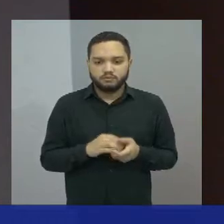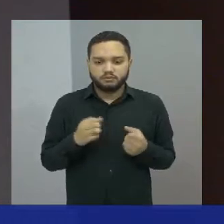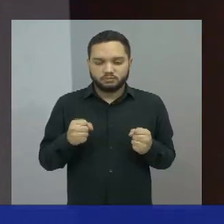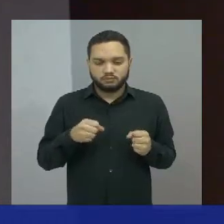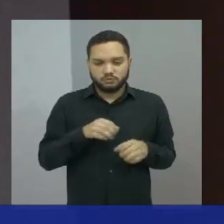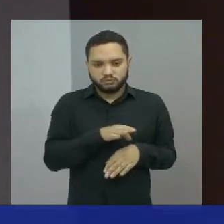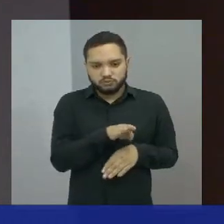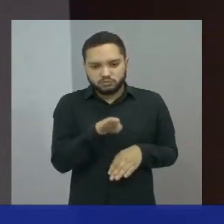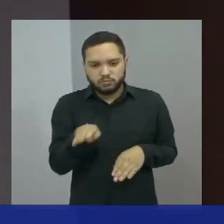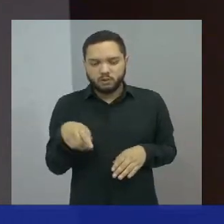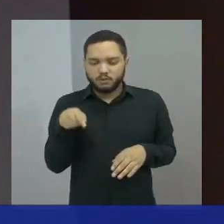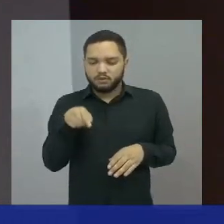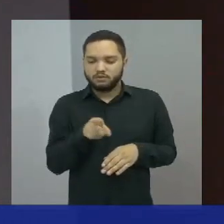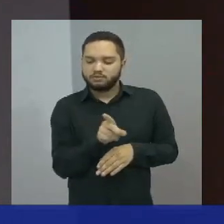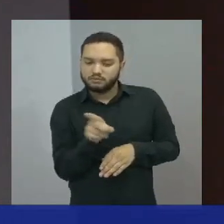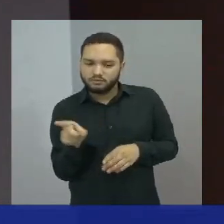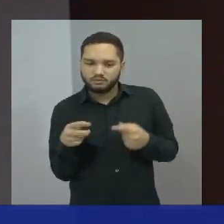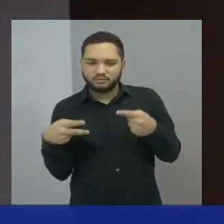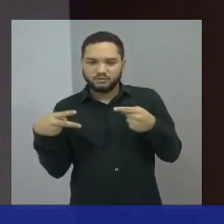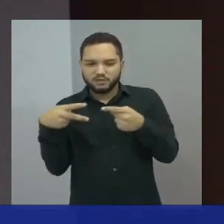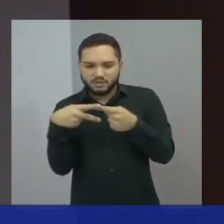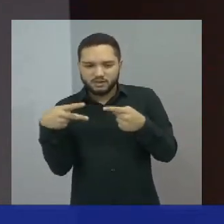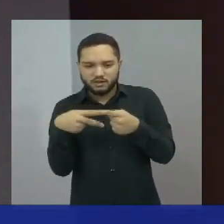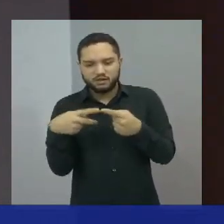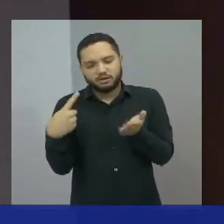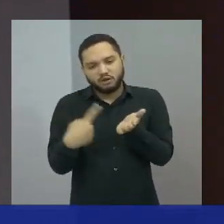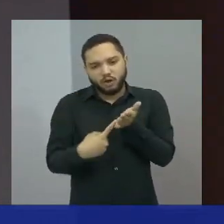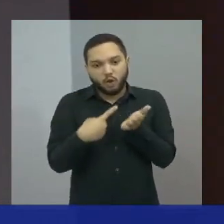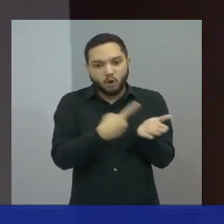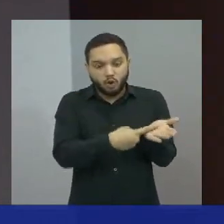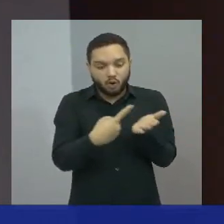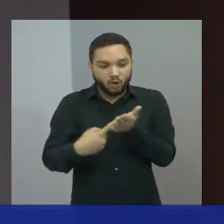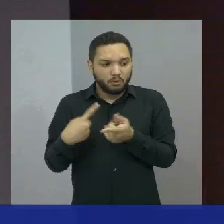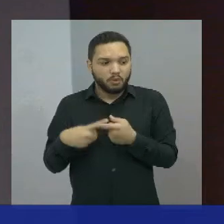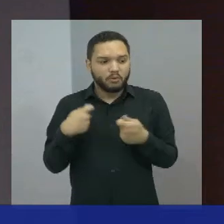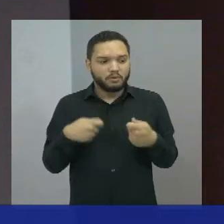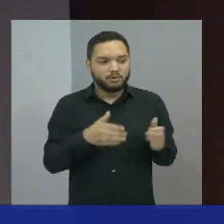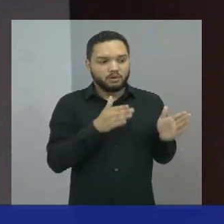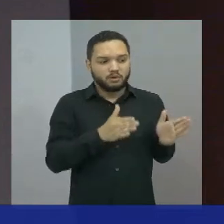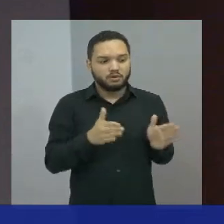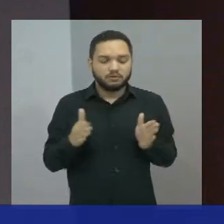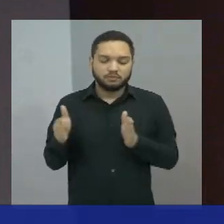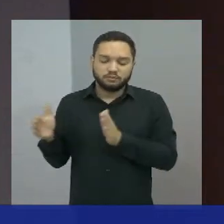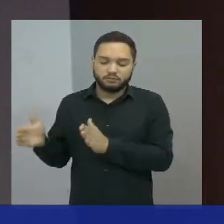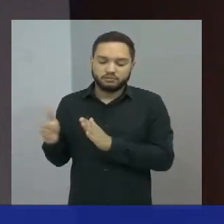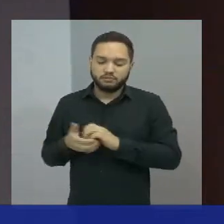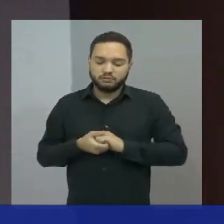conversão, você tem que dar sinal. Isso é uma convenção necessária para que haja ordem